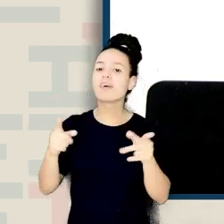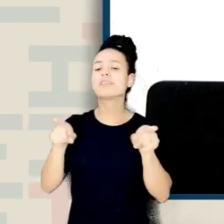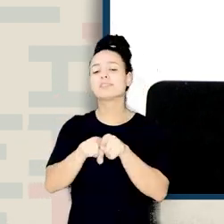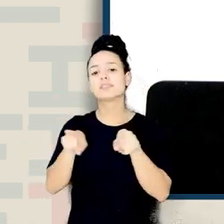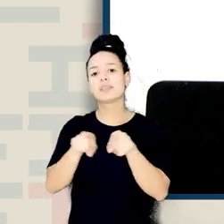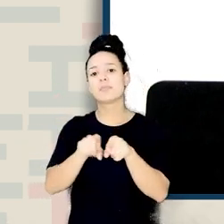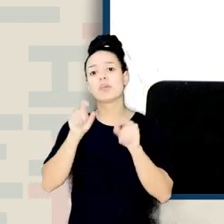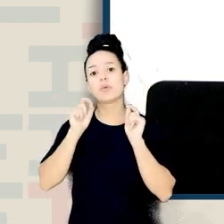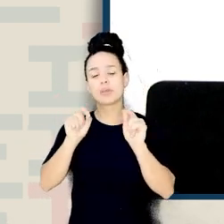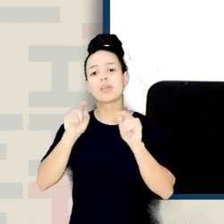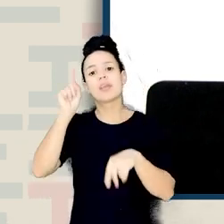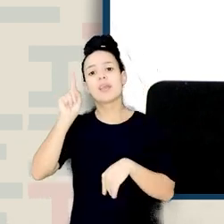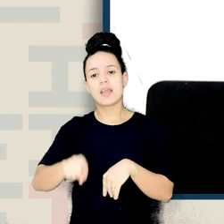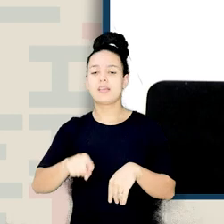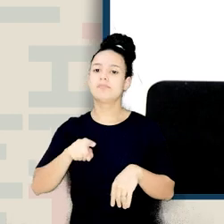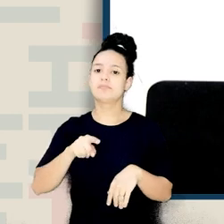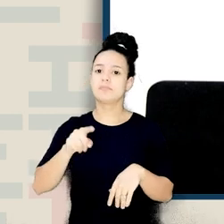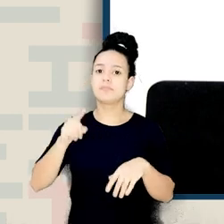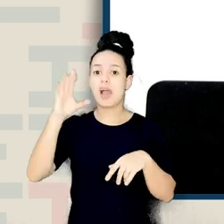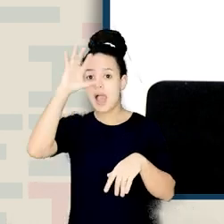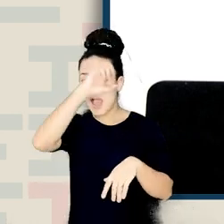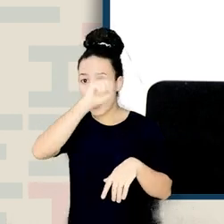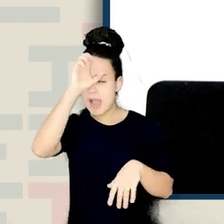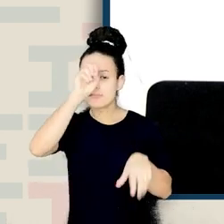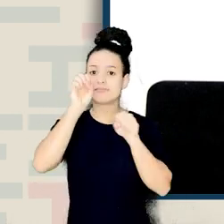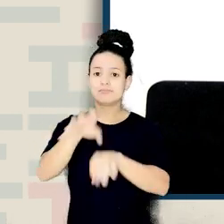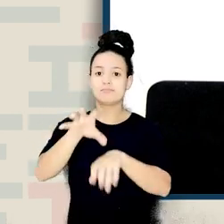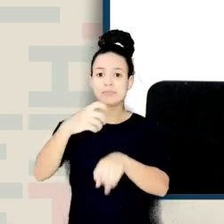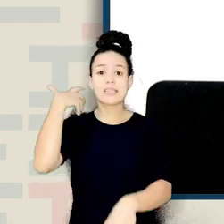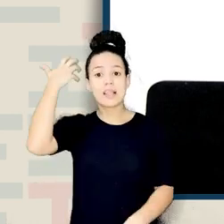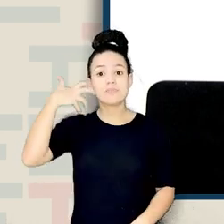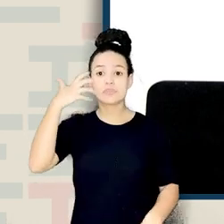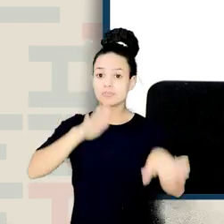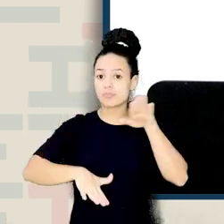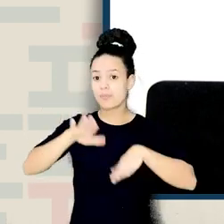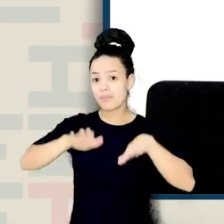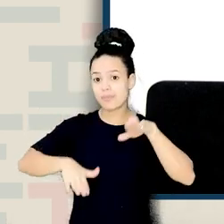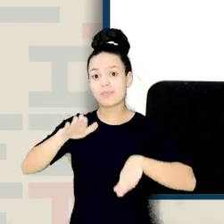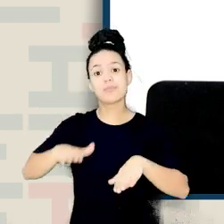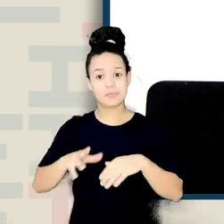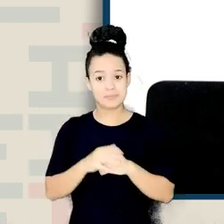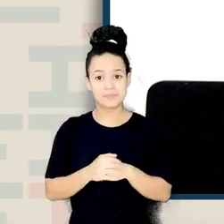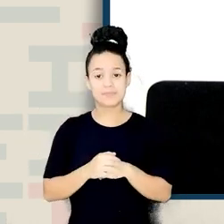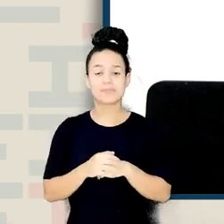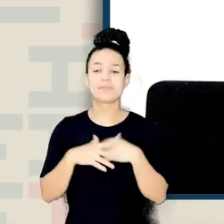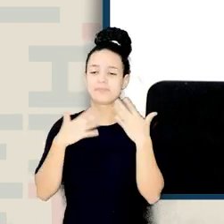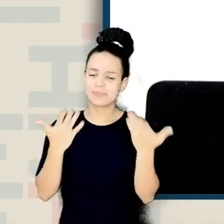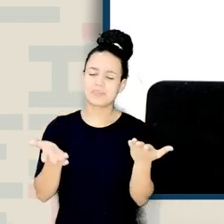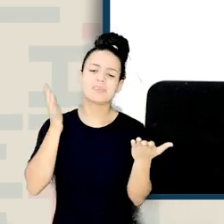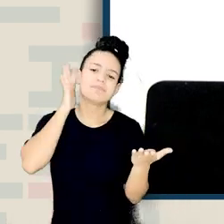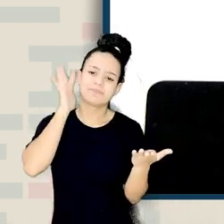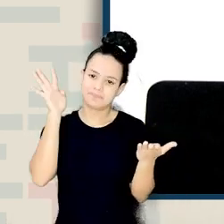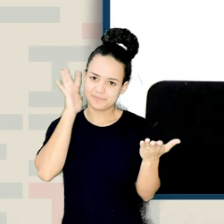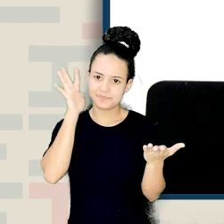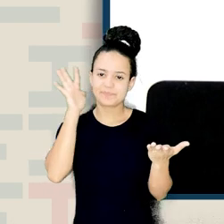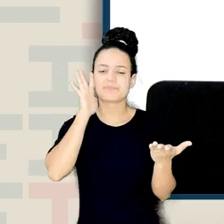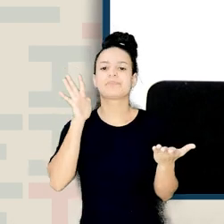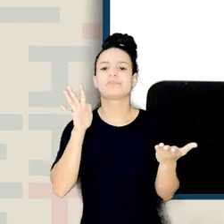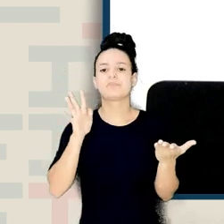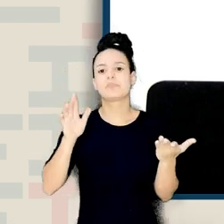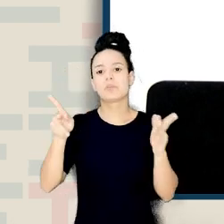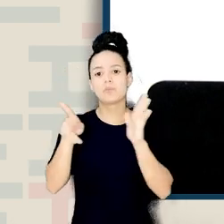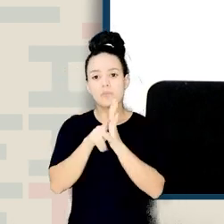de acesso para o ensino e aprendizagem da música percussiva. Então, pensando nessa questão do toque